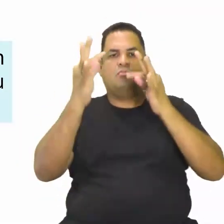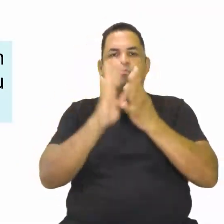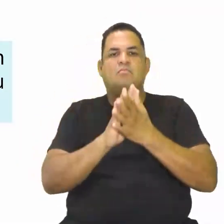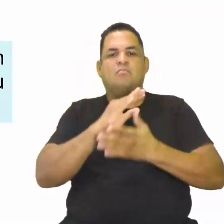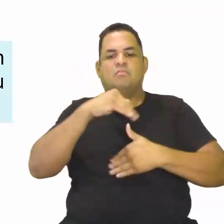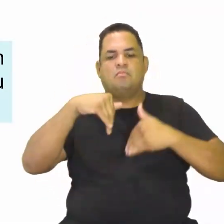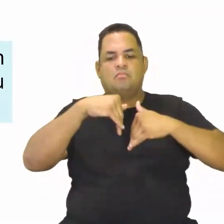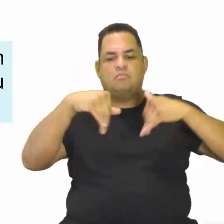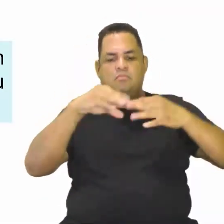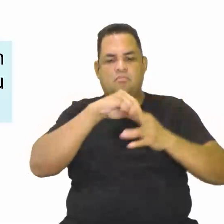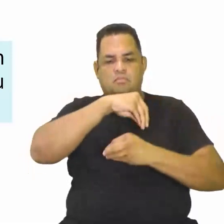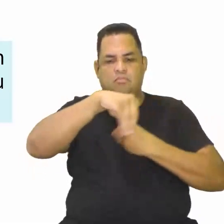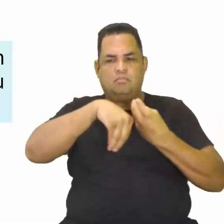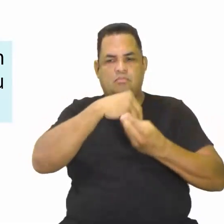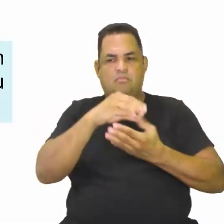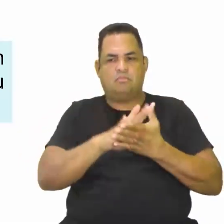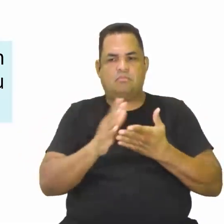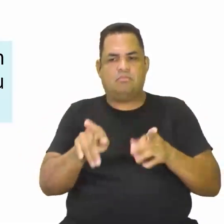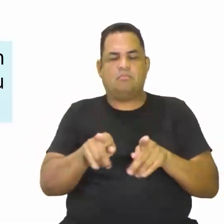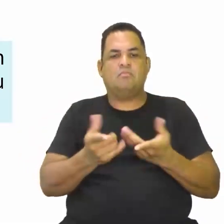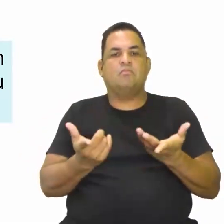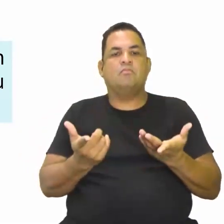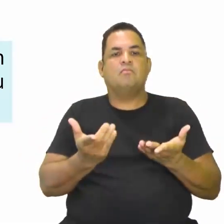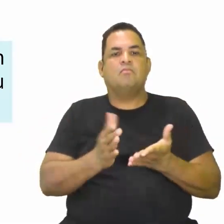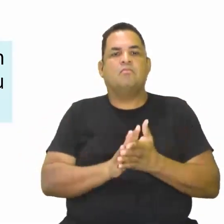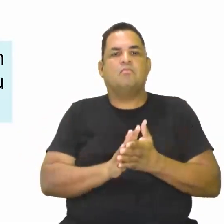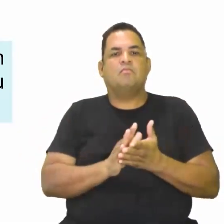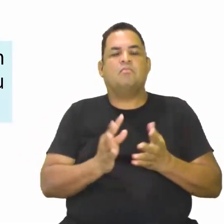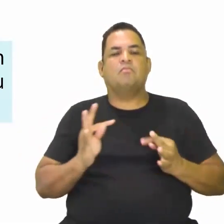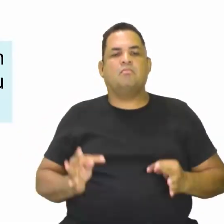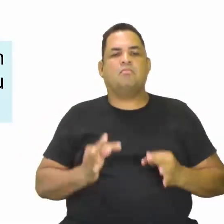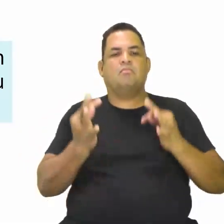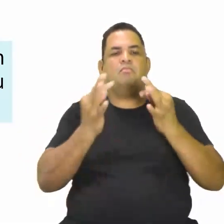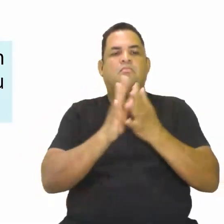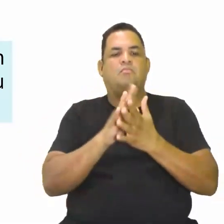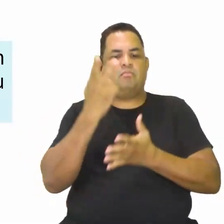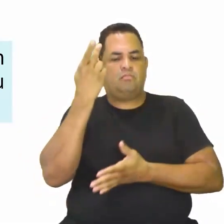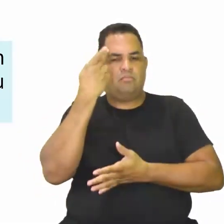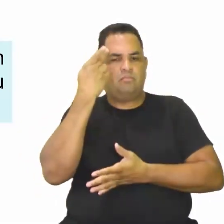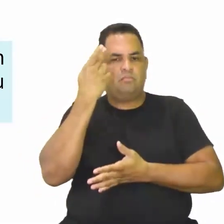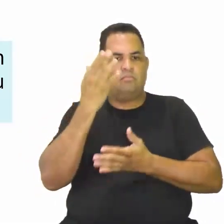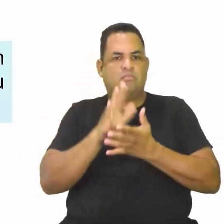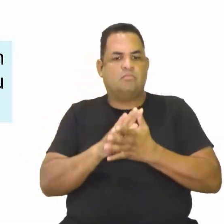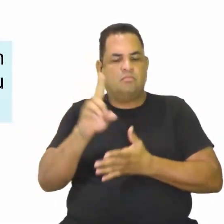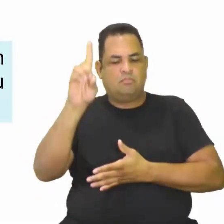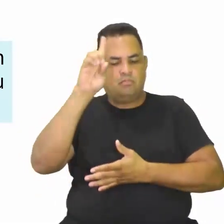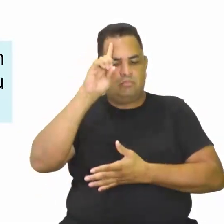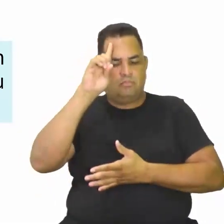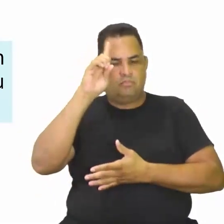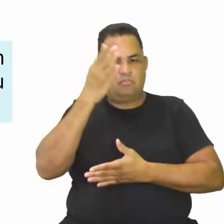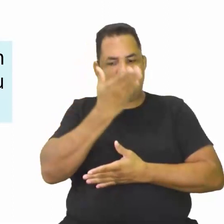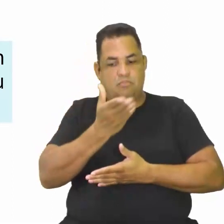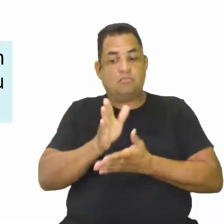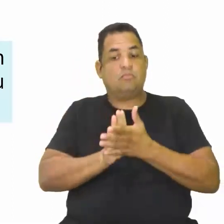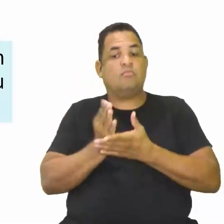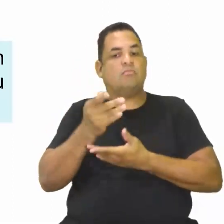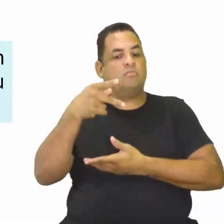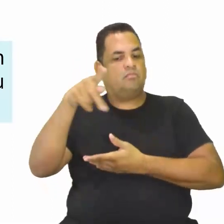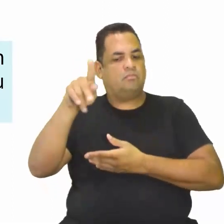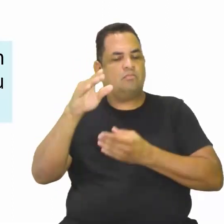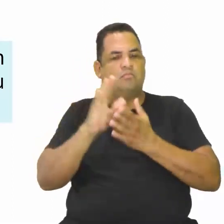misturas, então, logicamente que essas técnicas são muito comuns no cotidiano, no seu dia a dia em casa.